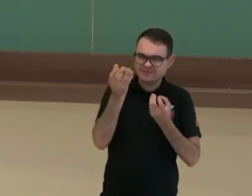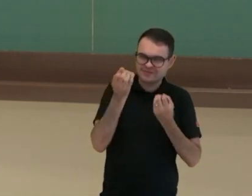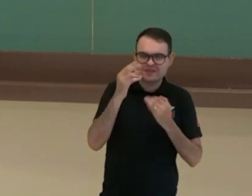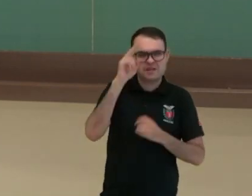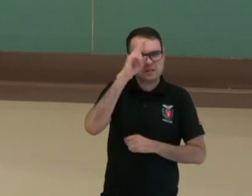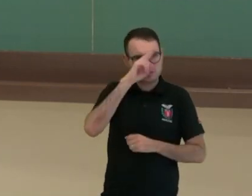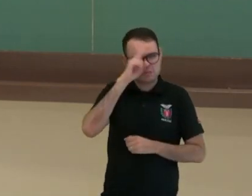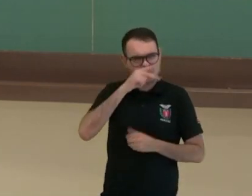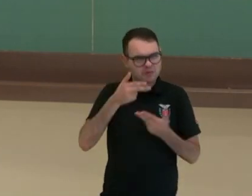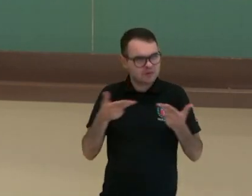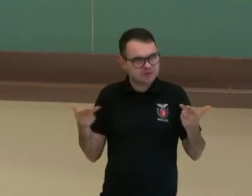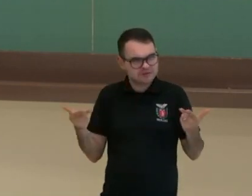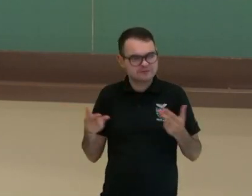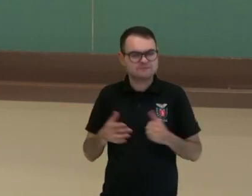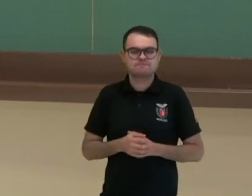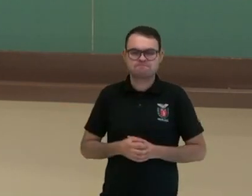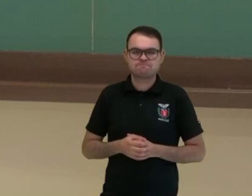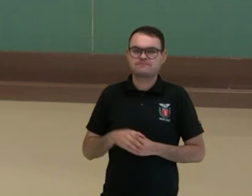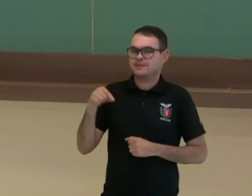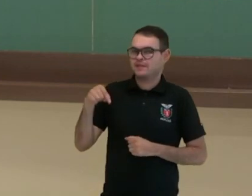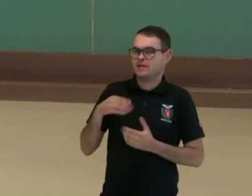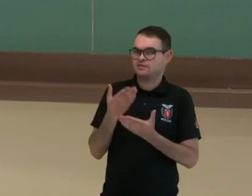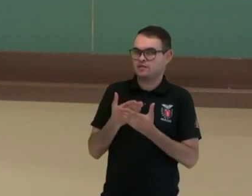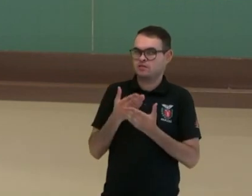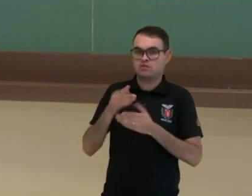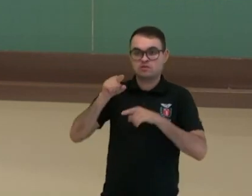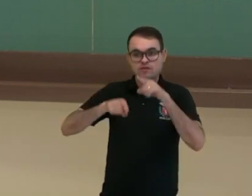Relembrou muitas coisas? Então, nessa aula de